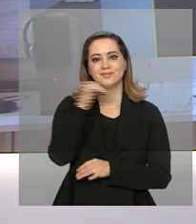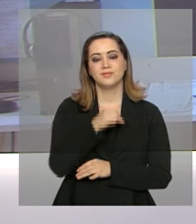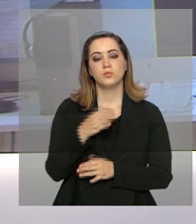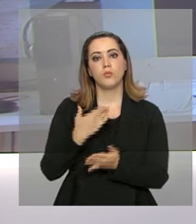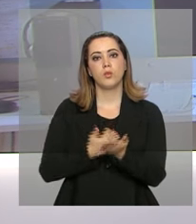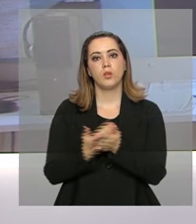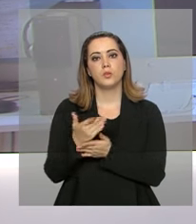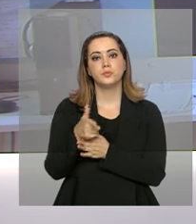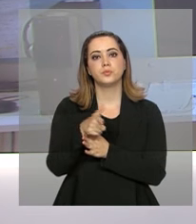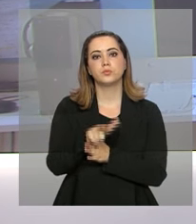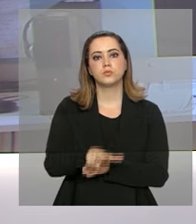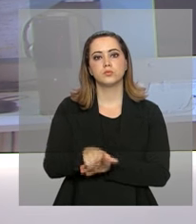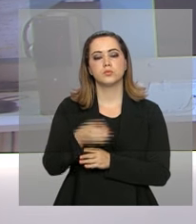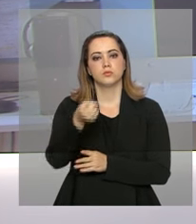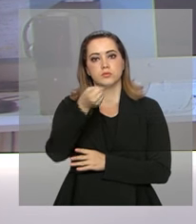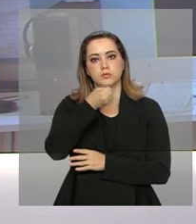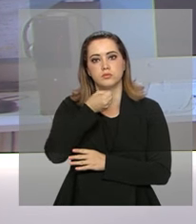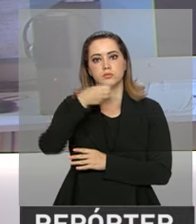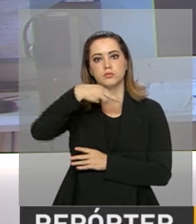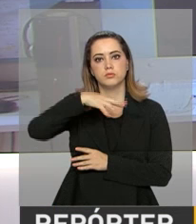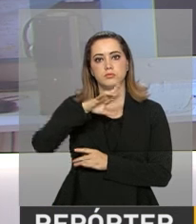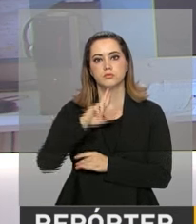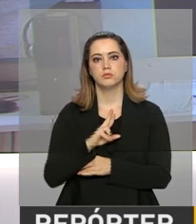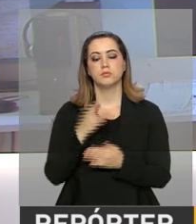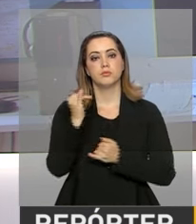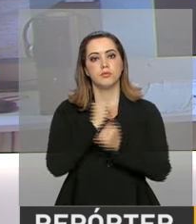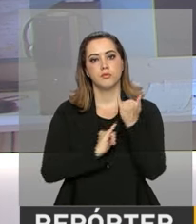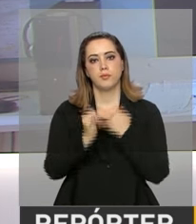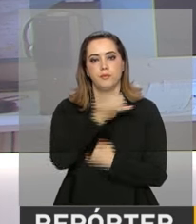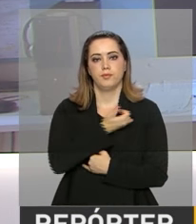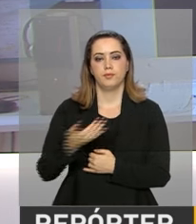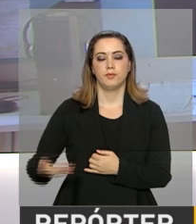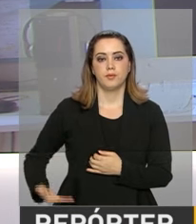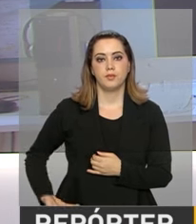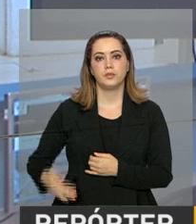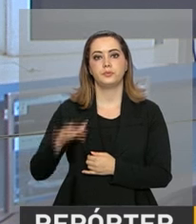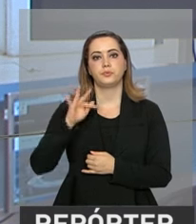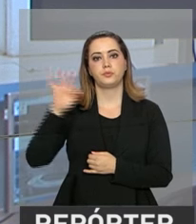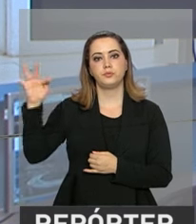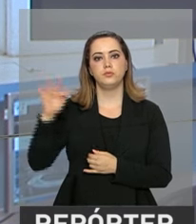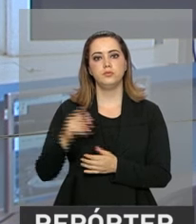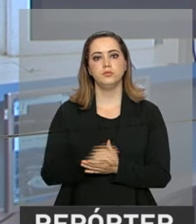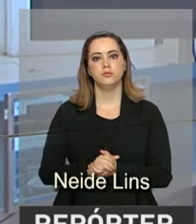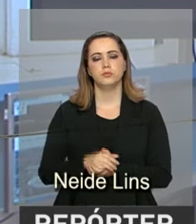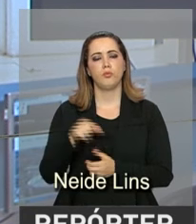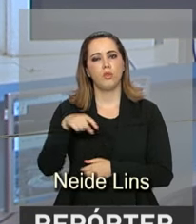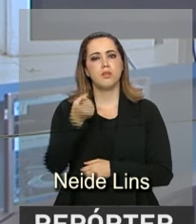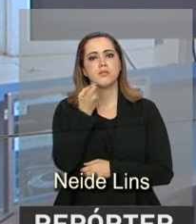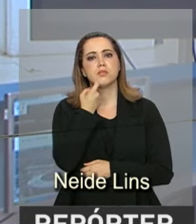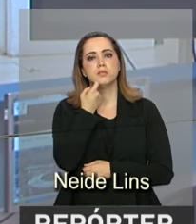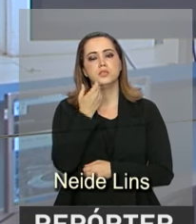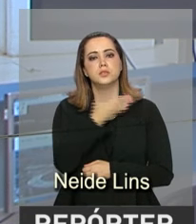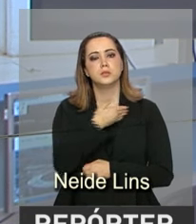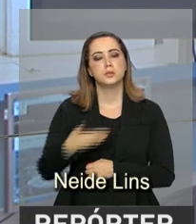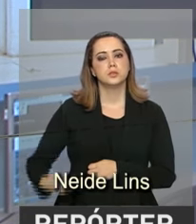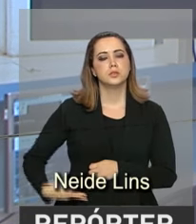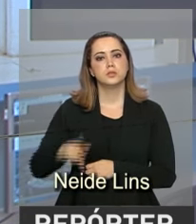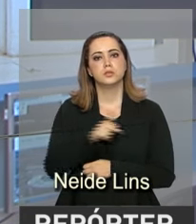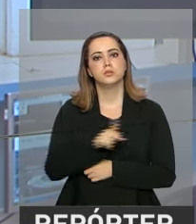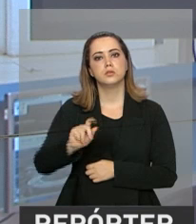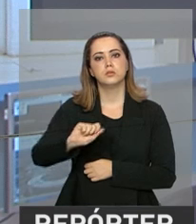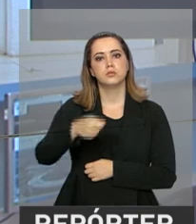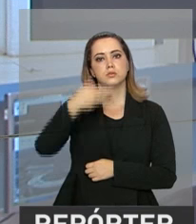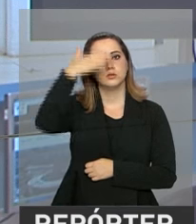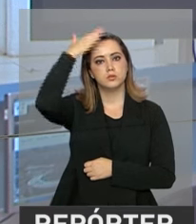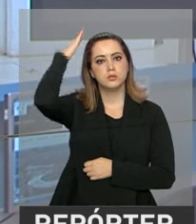Olá, começa agora mais uma edição do Repórter NBR com as notícias do governo federal. Nesta sexta-feira, o governo do presidente